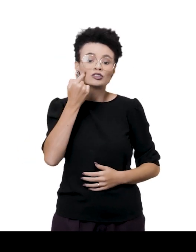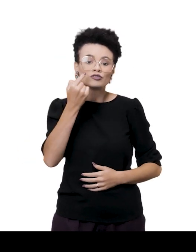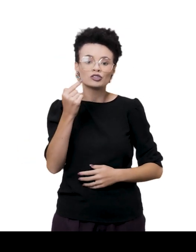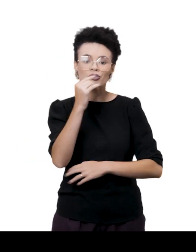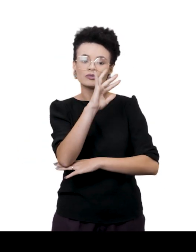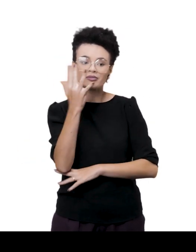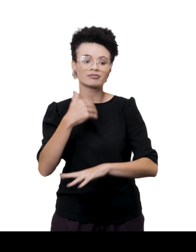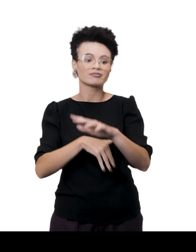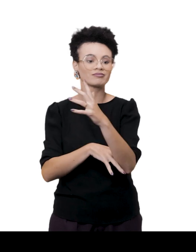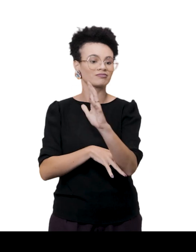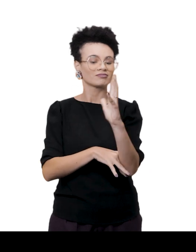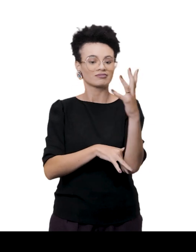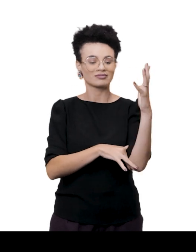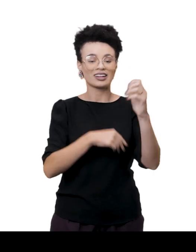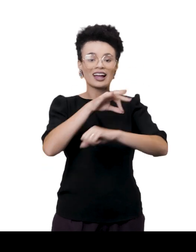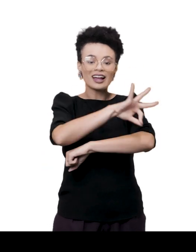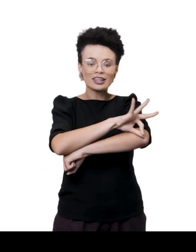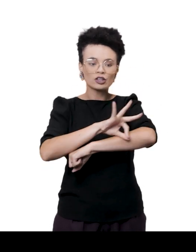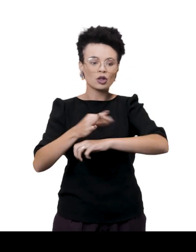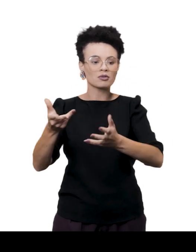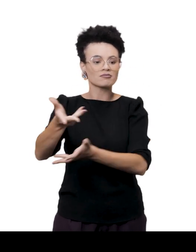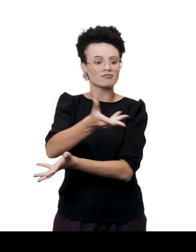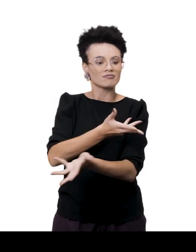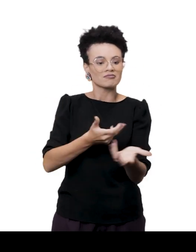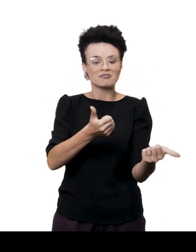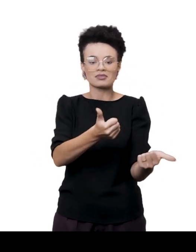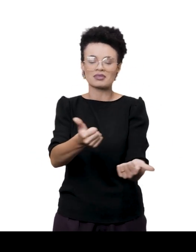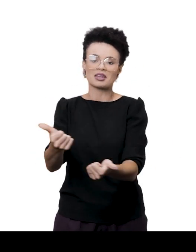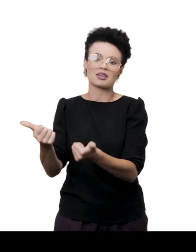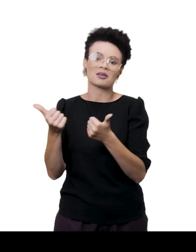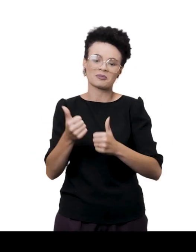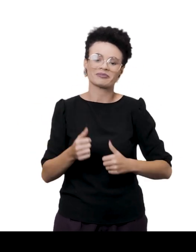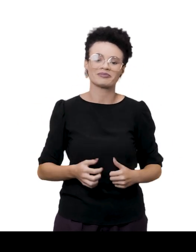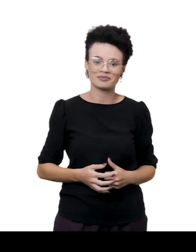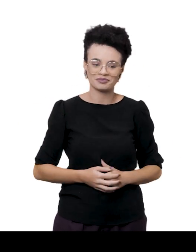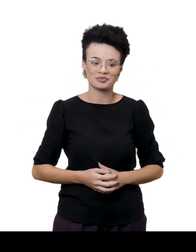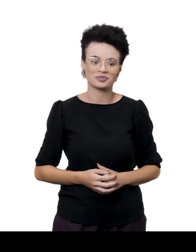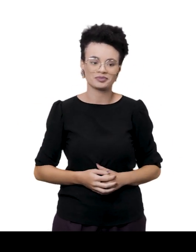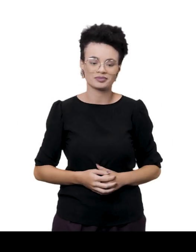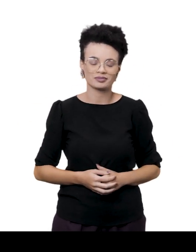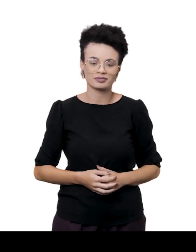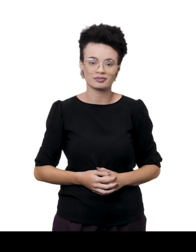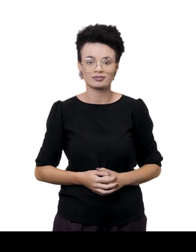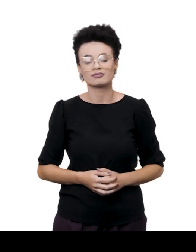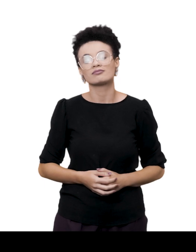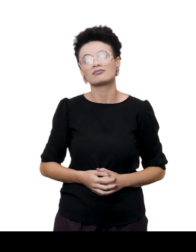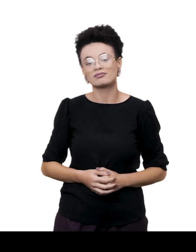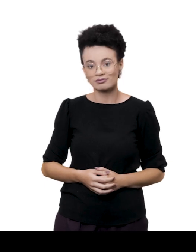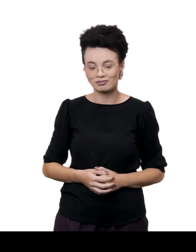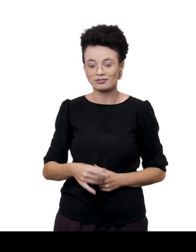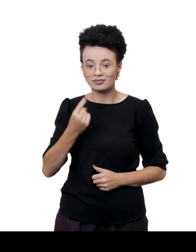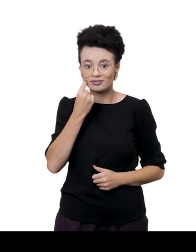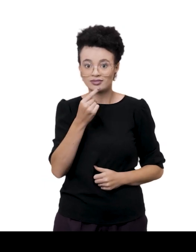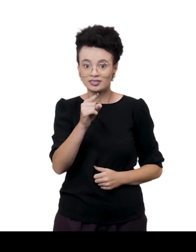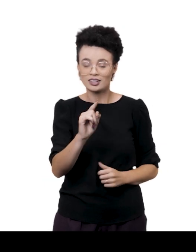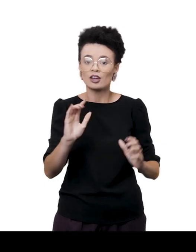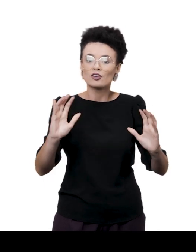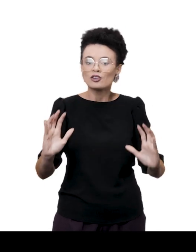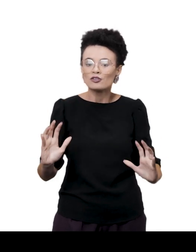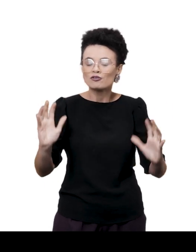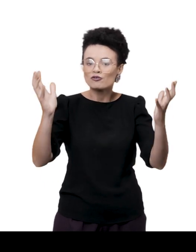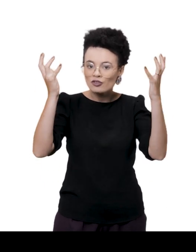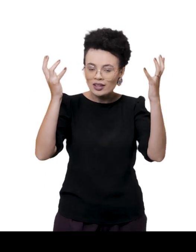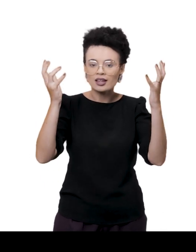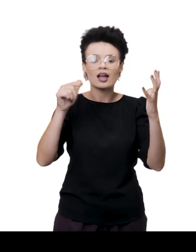arquitetura e paisagem se relacionam em equilíbrio e harmonia. A pintura Festa no Batey